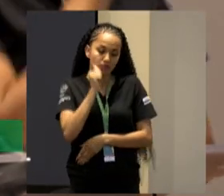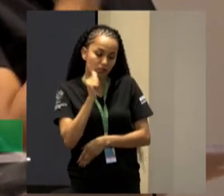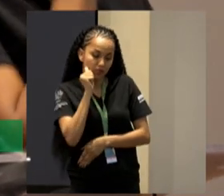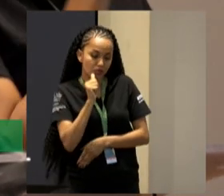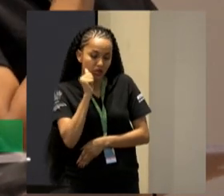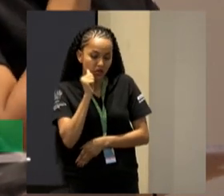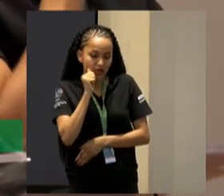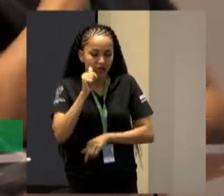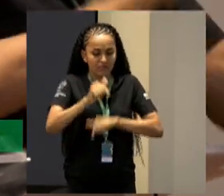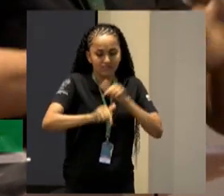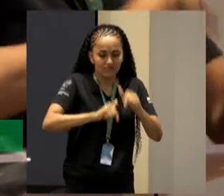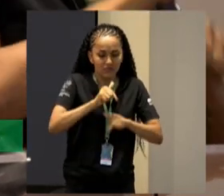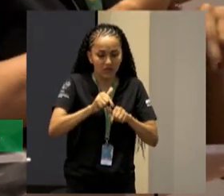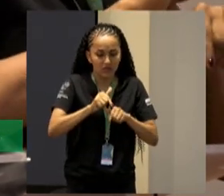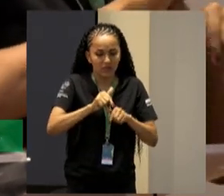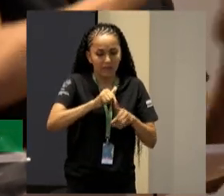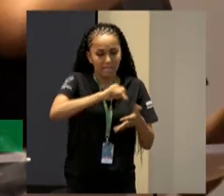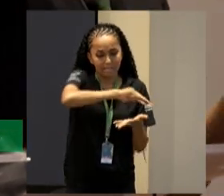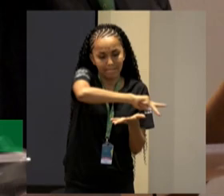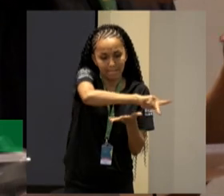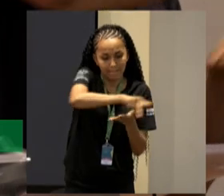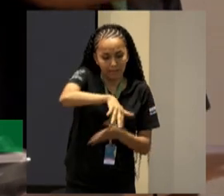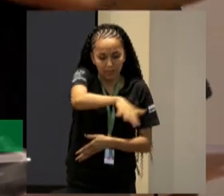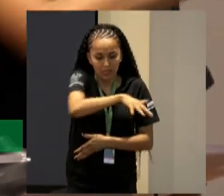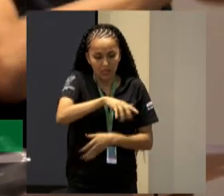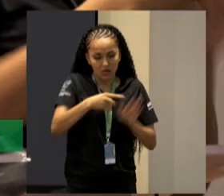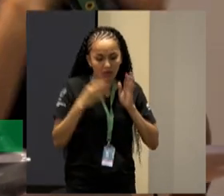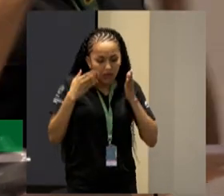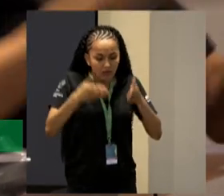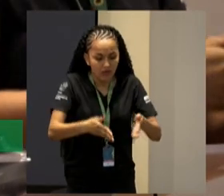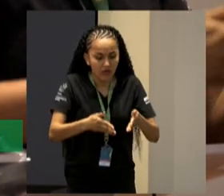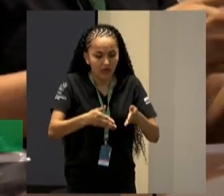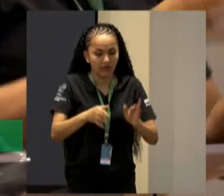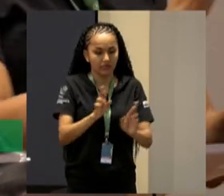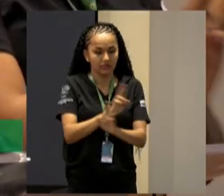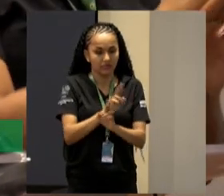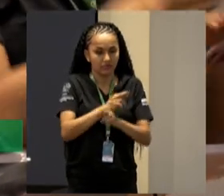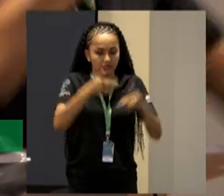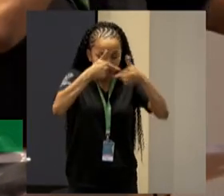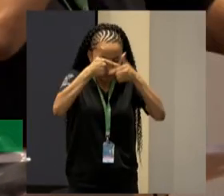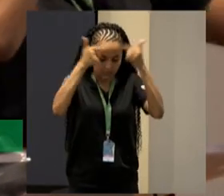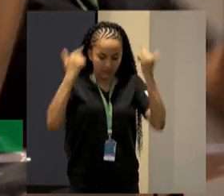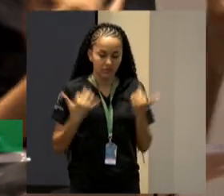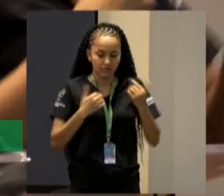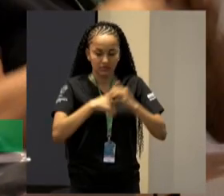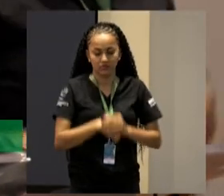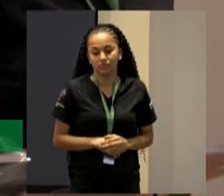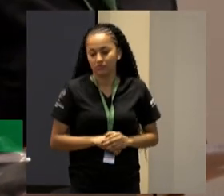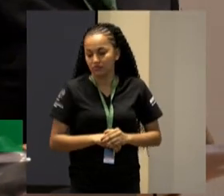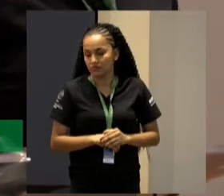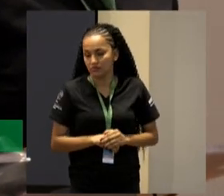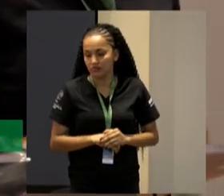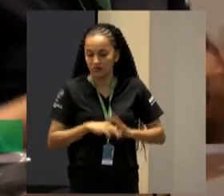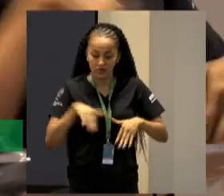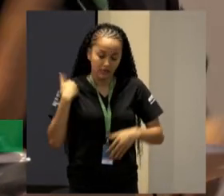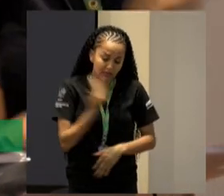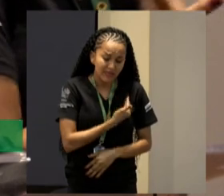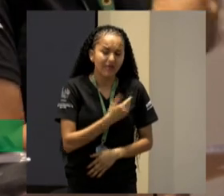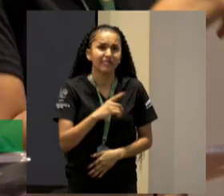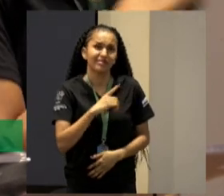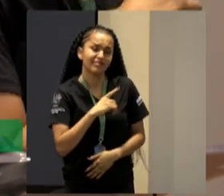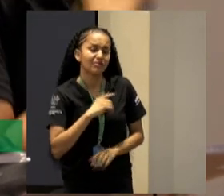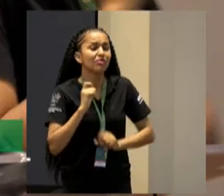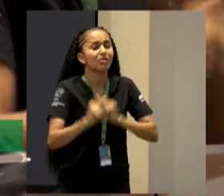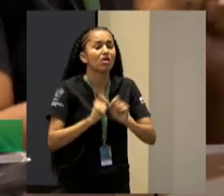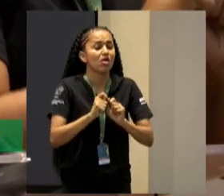que atuam em vários serviços, com destaque para a ênfase das relações étnico-raciais. Nós trouxemos,